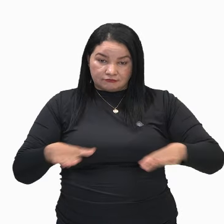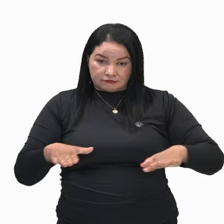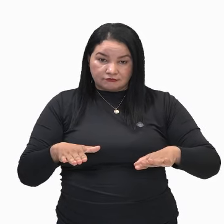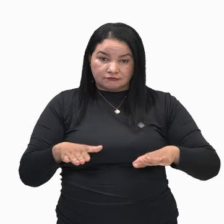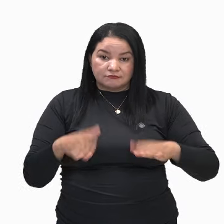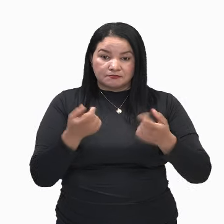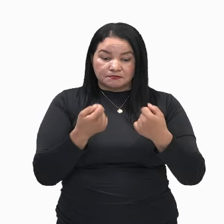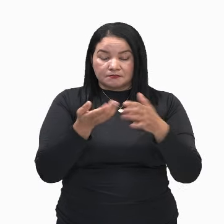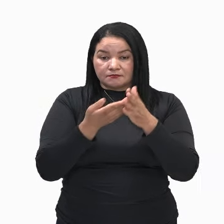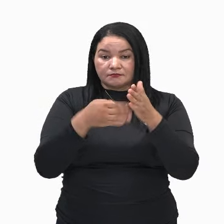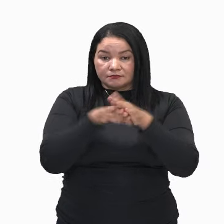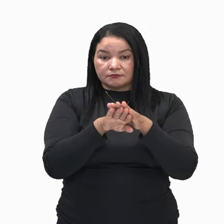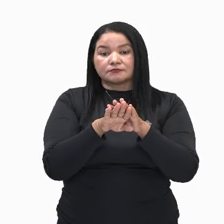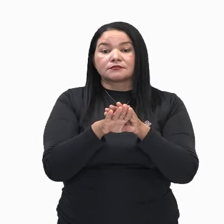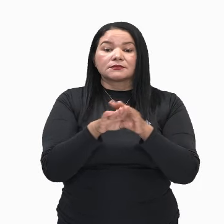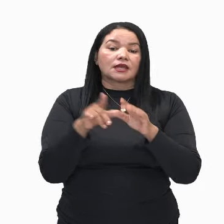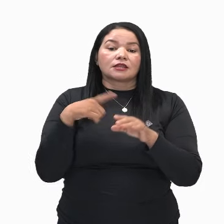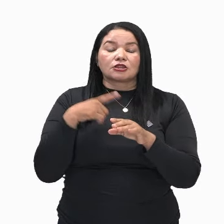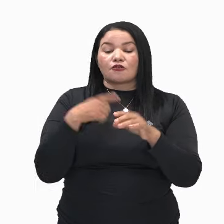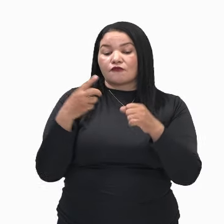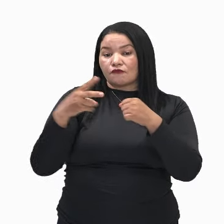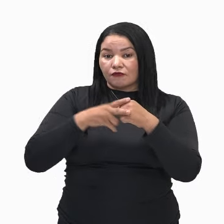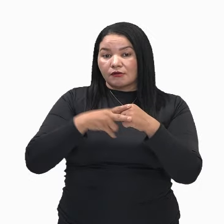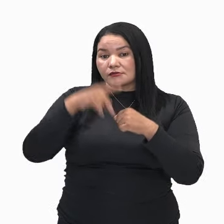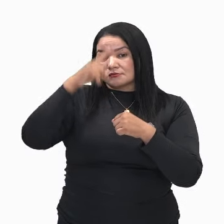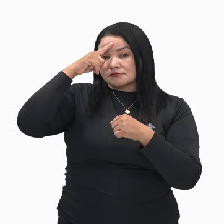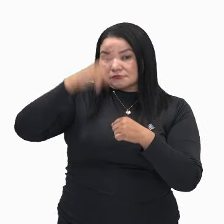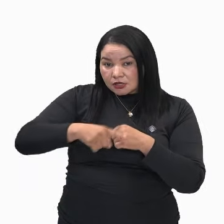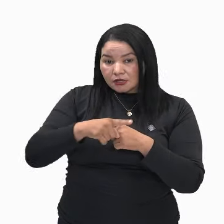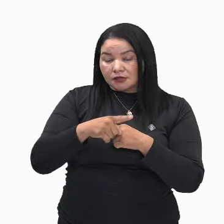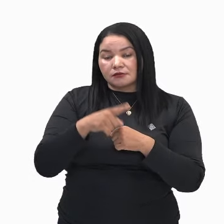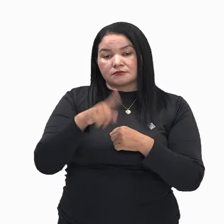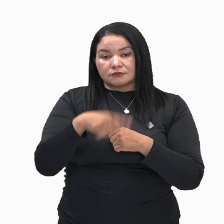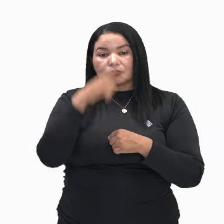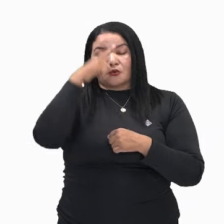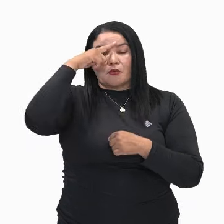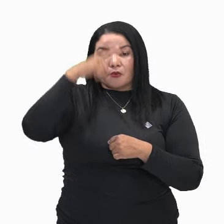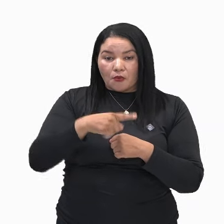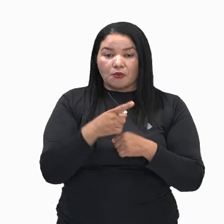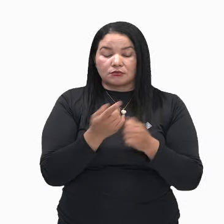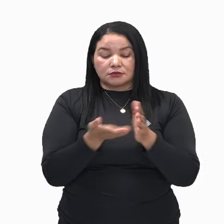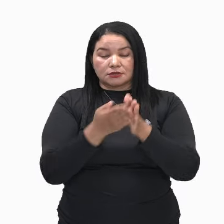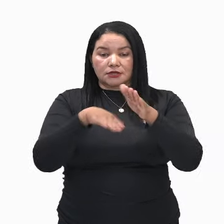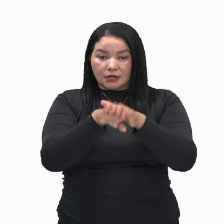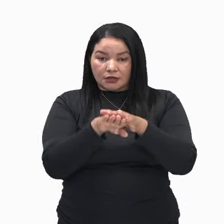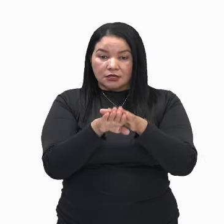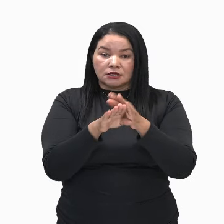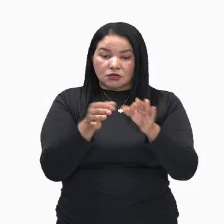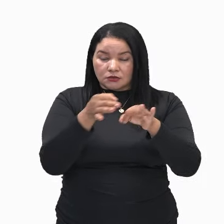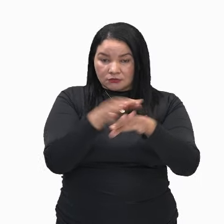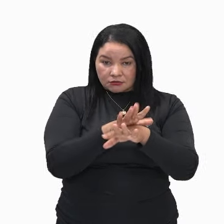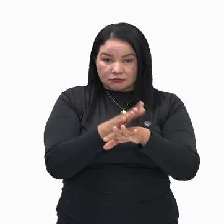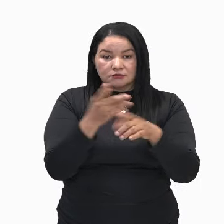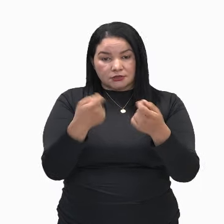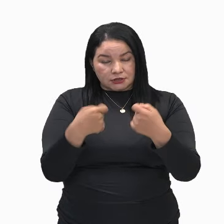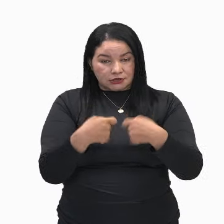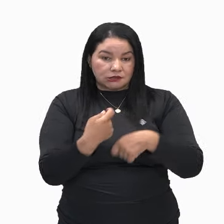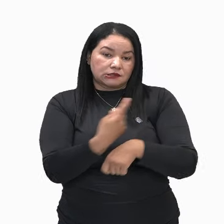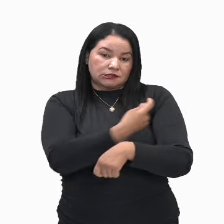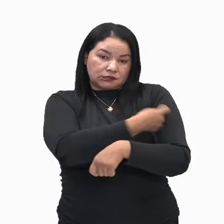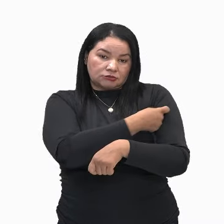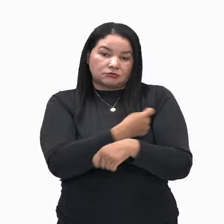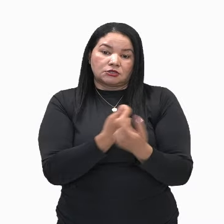nós temos o verbo no imperativo, mantenham, como se fosse uma ordem, a caderneta de vacinação de crianças e adolescentes menores de 15